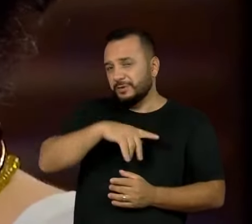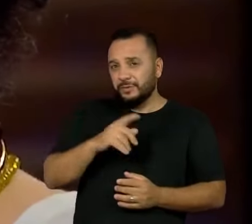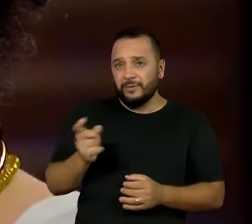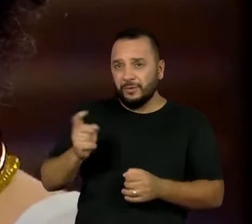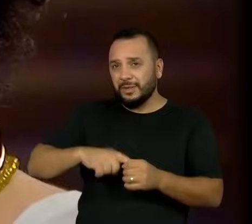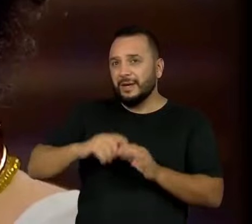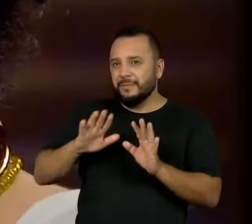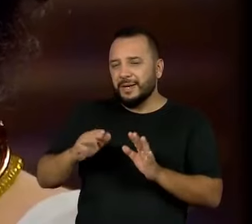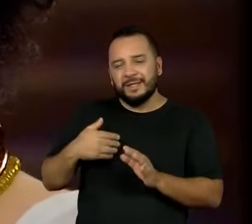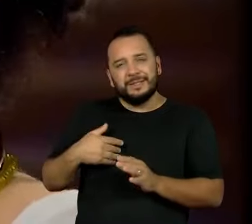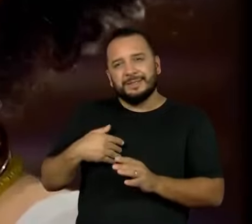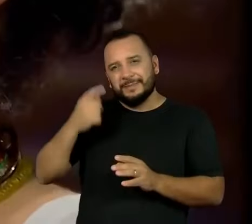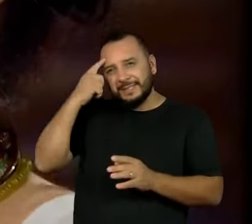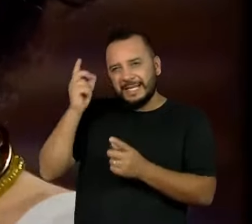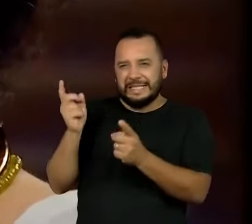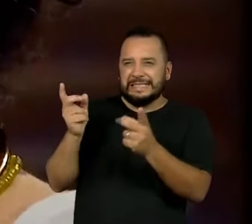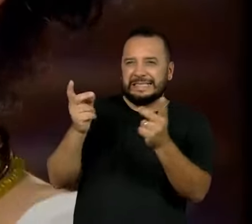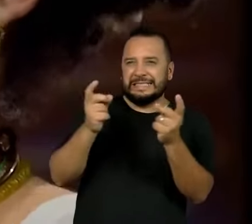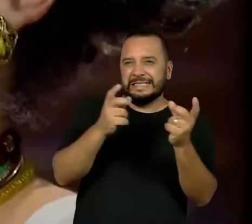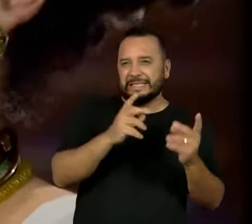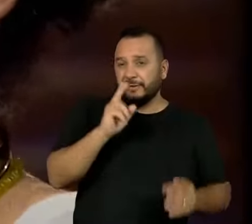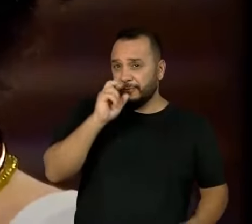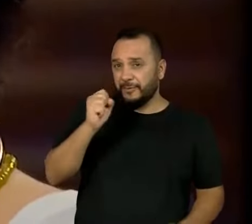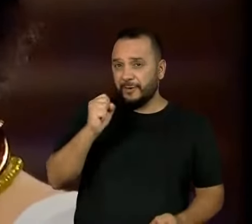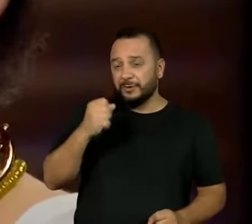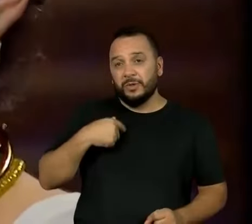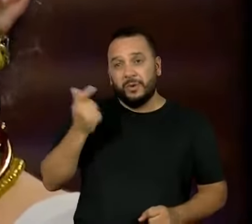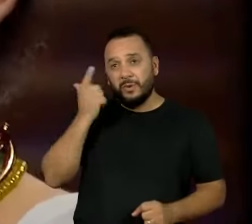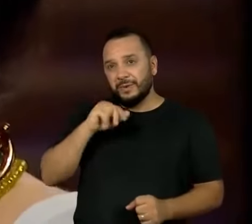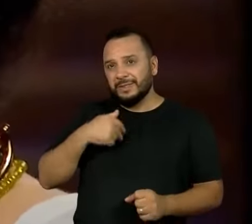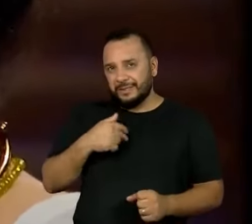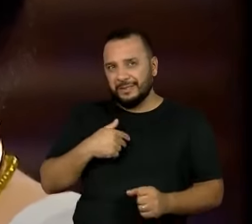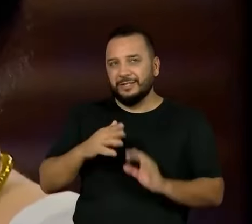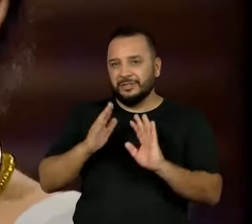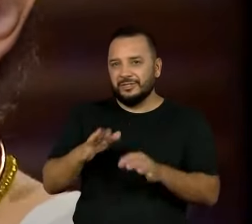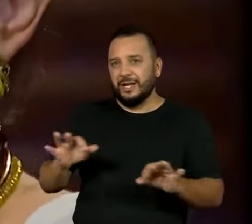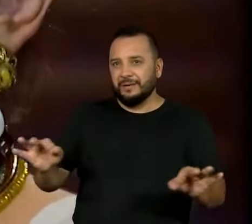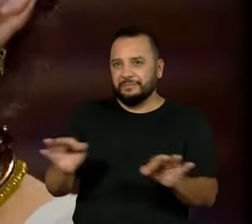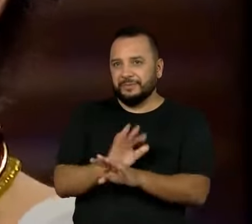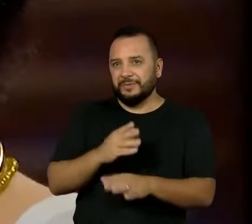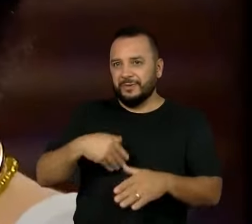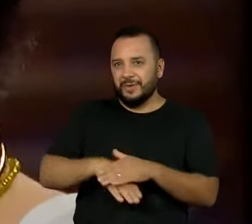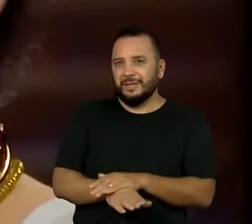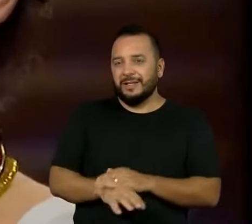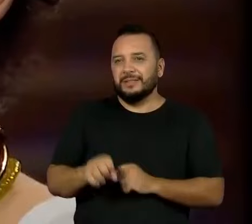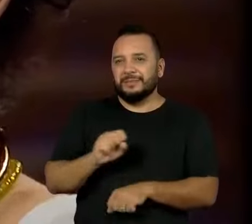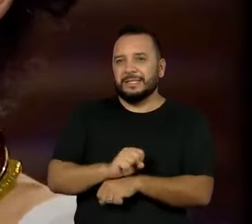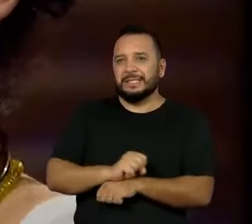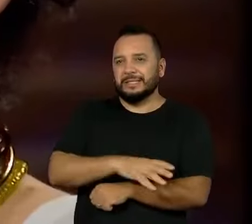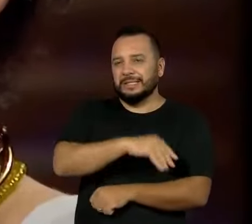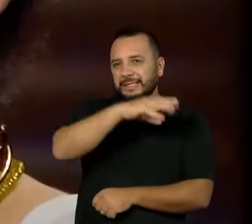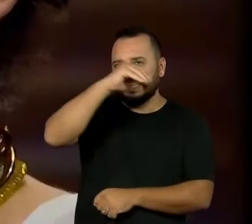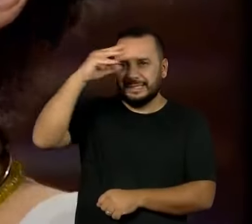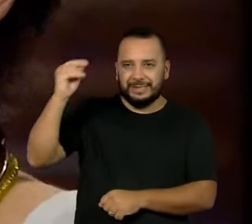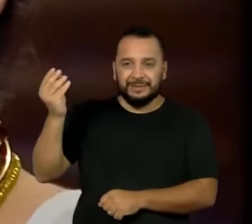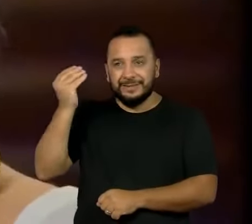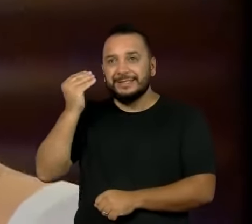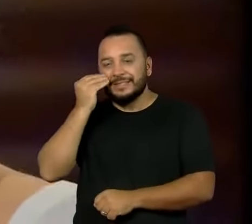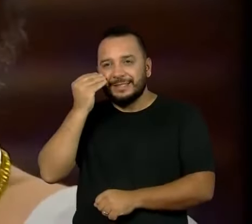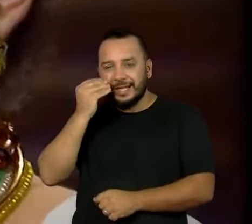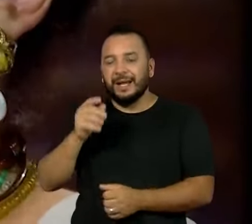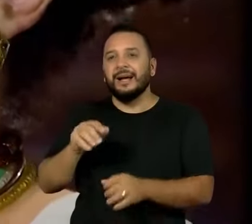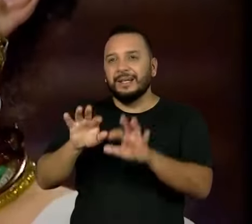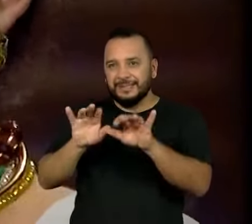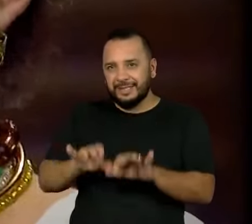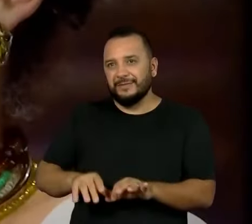teve assim né e o livro que eu consegui terminar e que tá na gaveta já alguns anos esperando um tempo para para eu poder